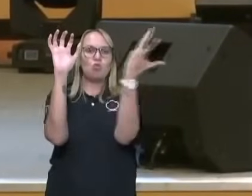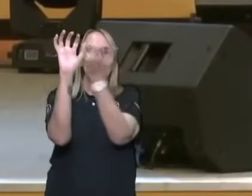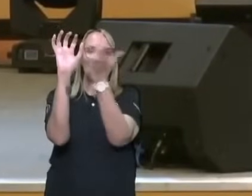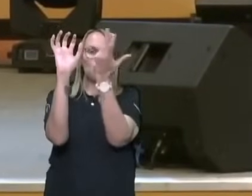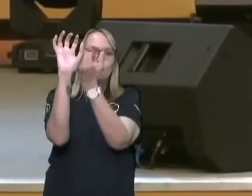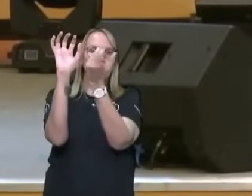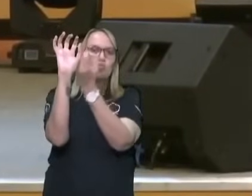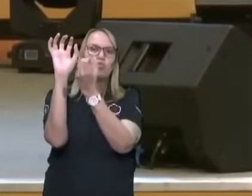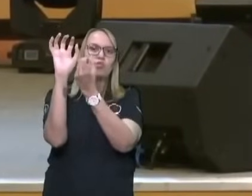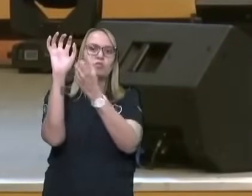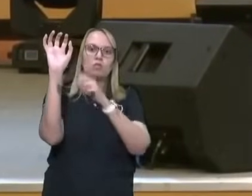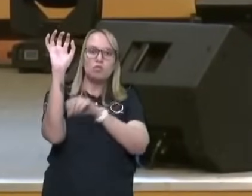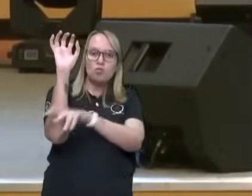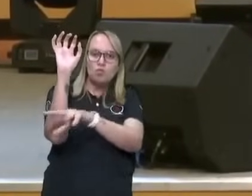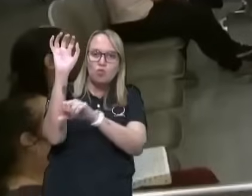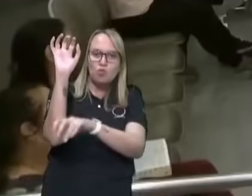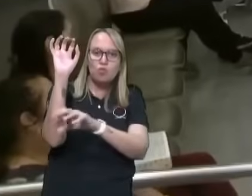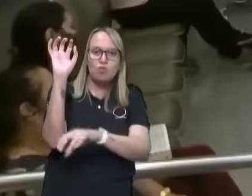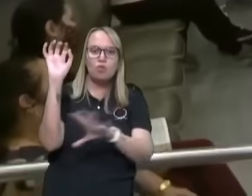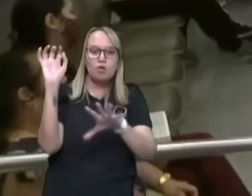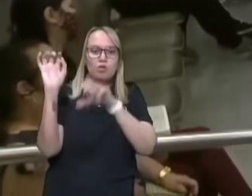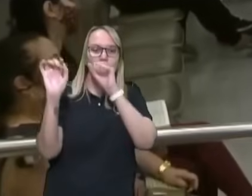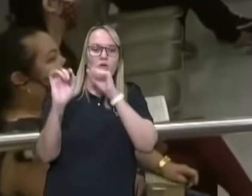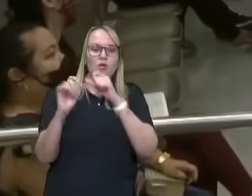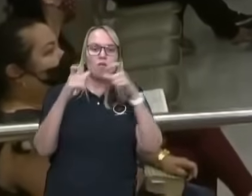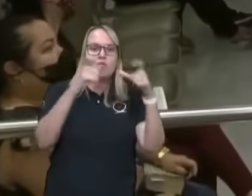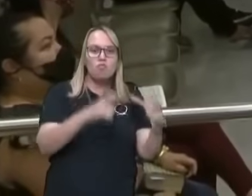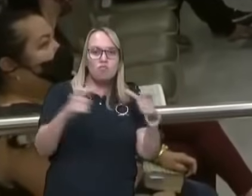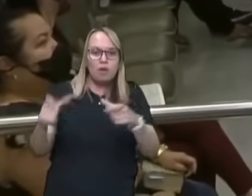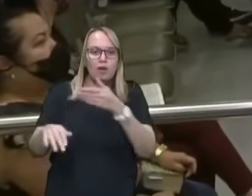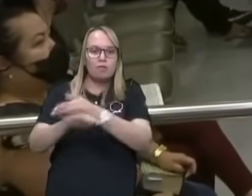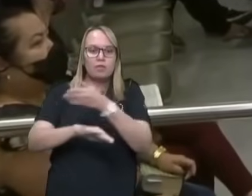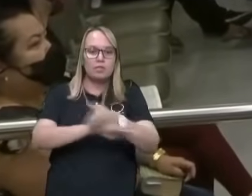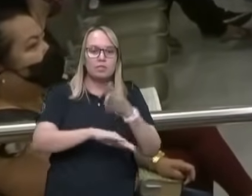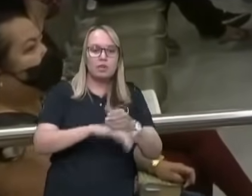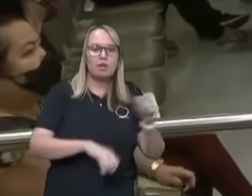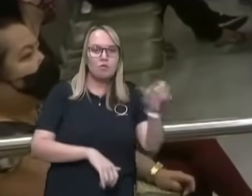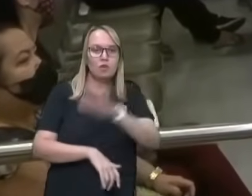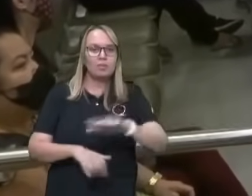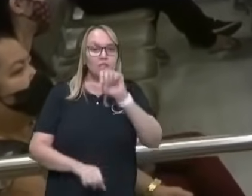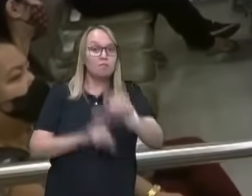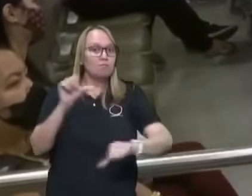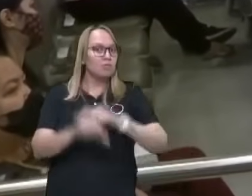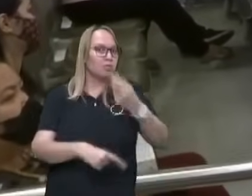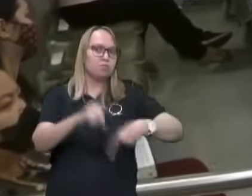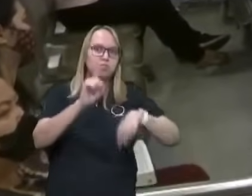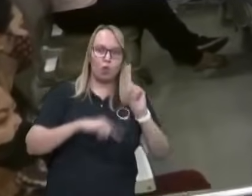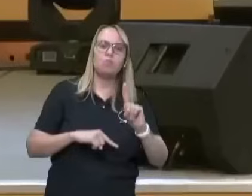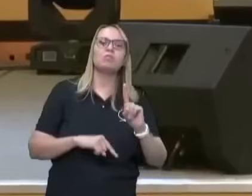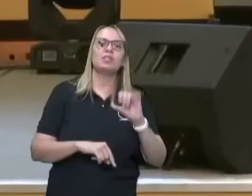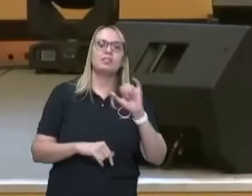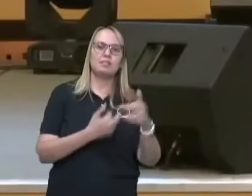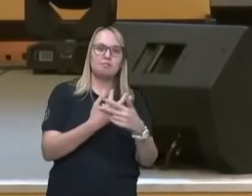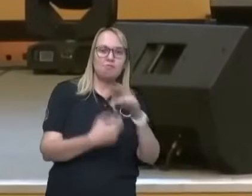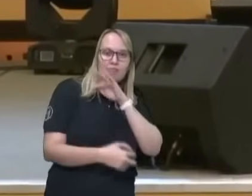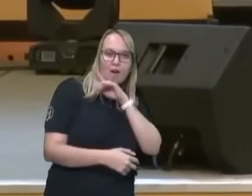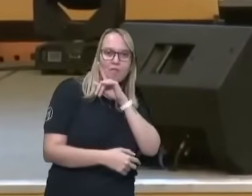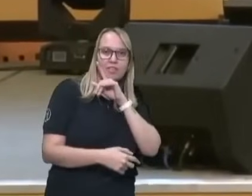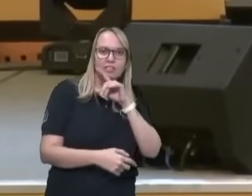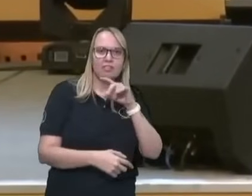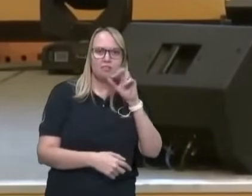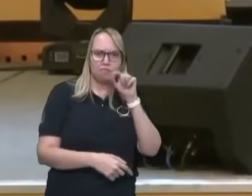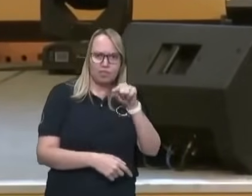você chegar, o ambiente muda para melhor. O que é ruim é retirado e o que é bom é colocado. Isso é você. Chegou